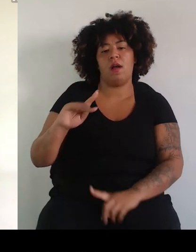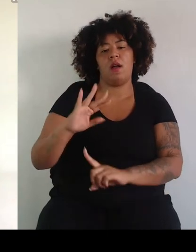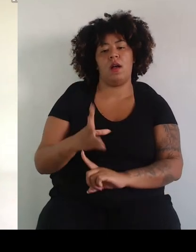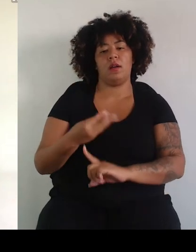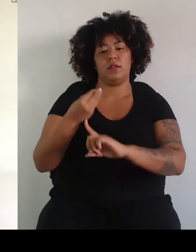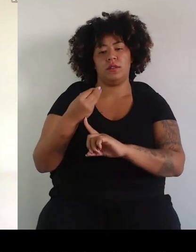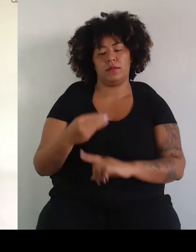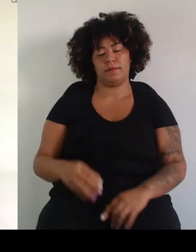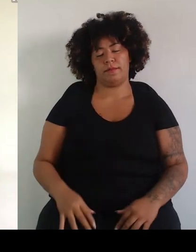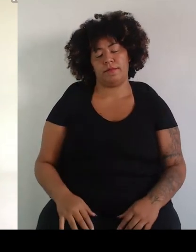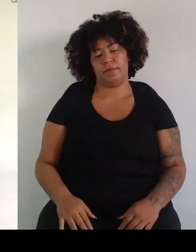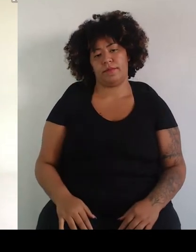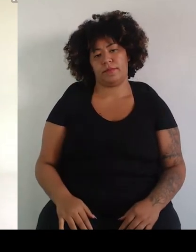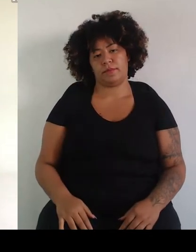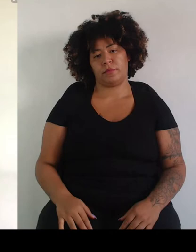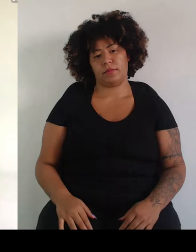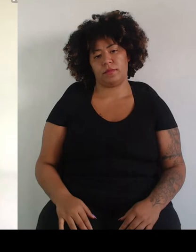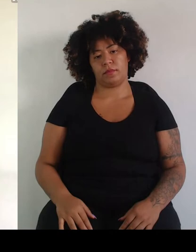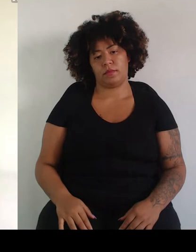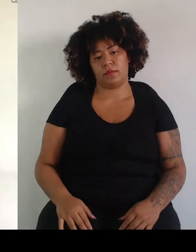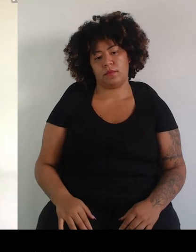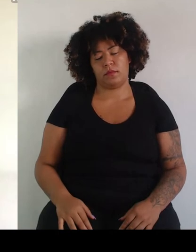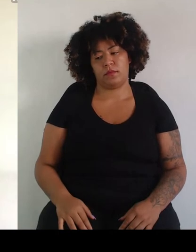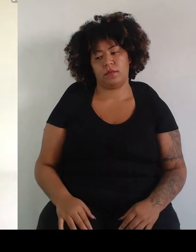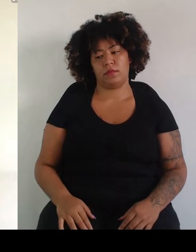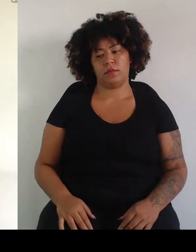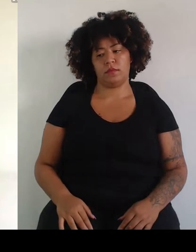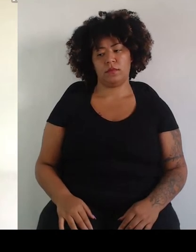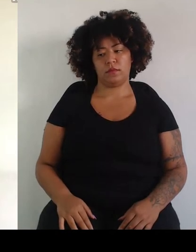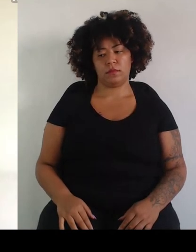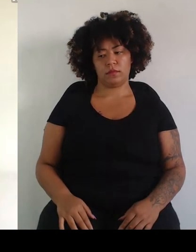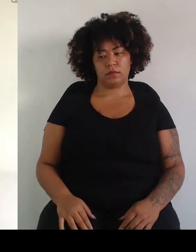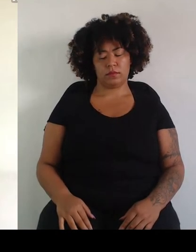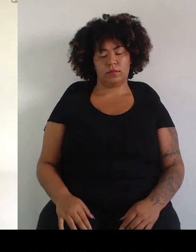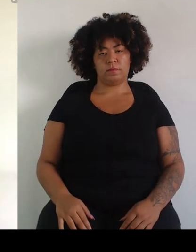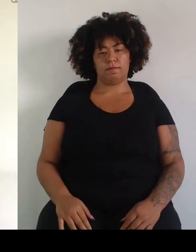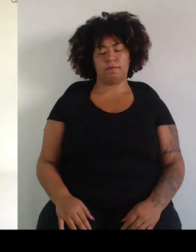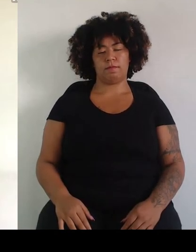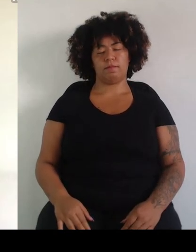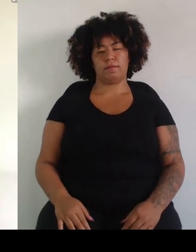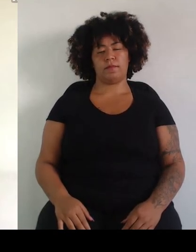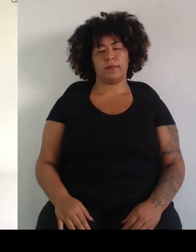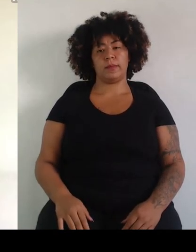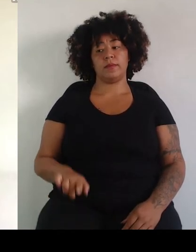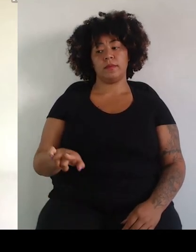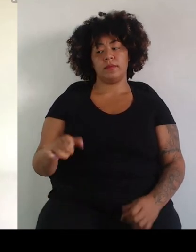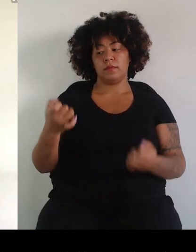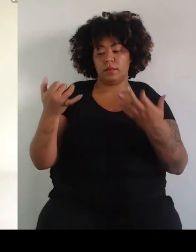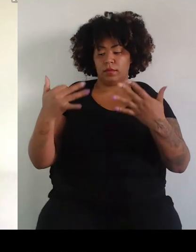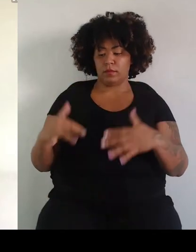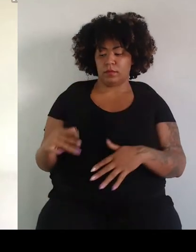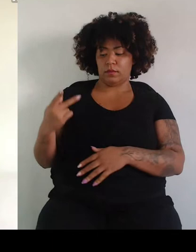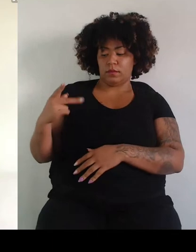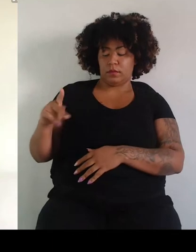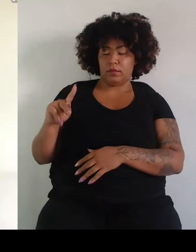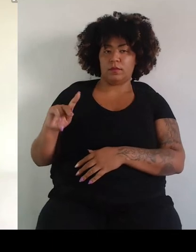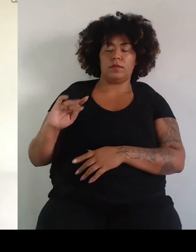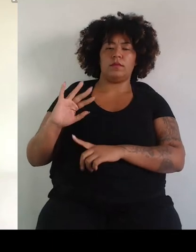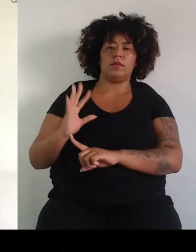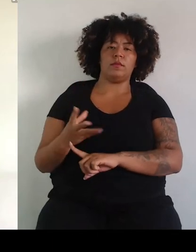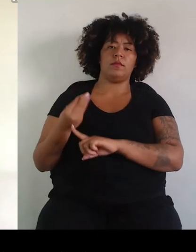certa vez disse disse uma coisa sobre a sua obra né sobra